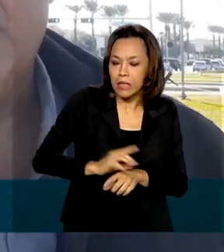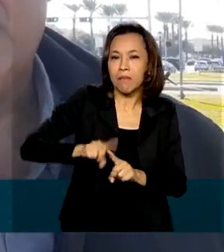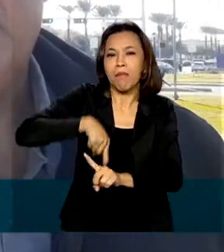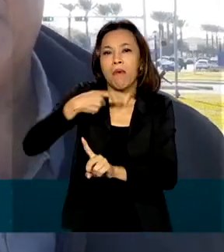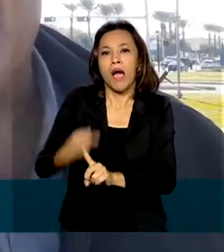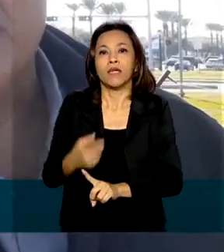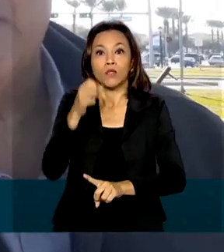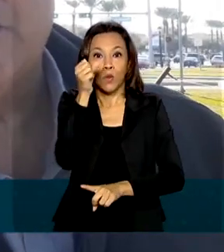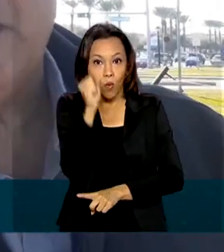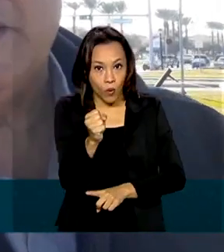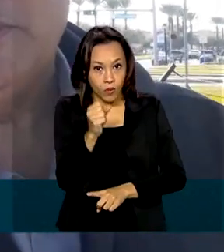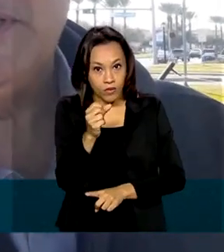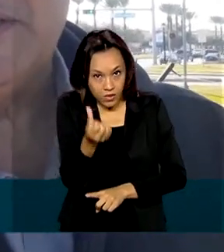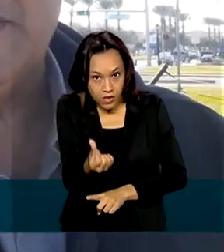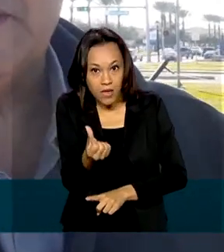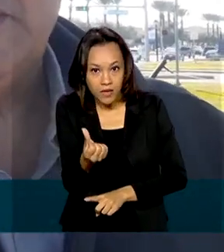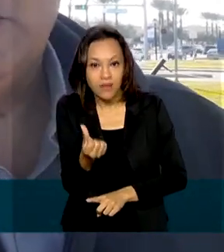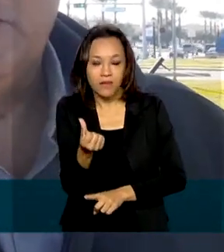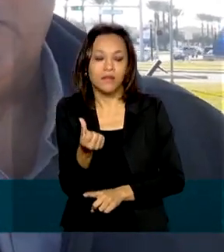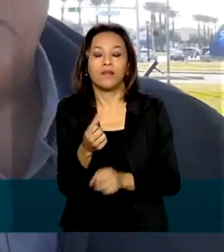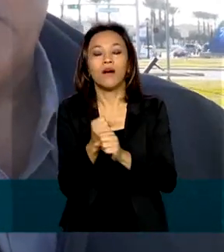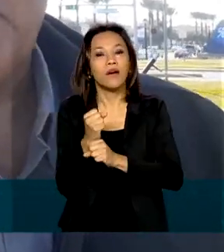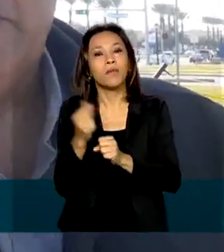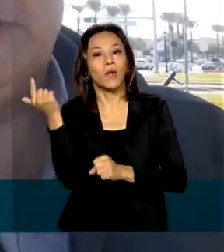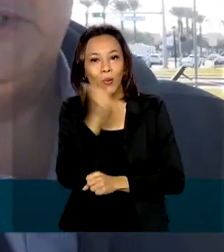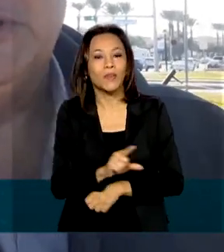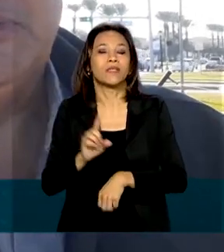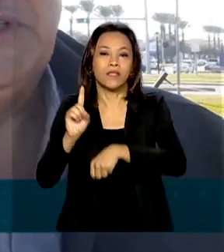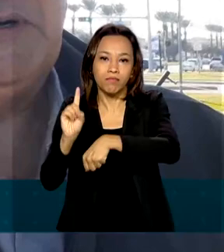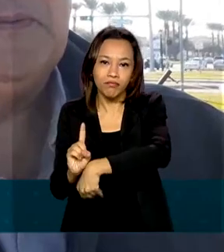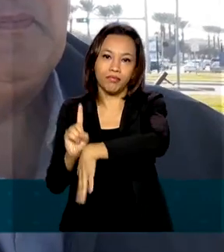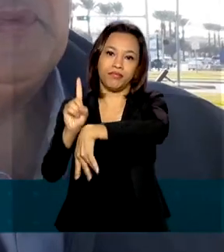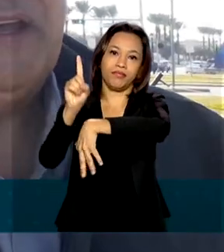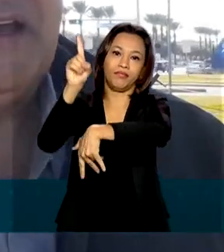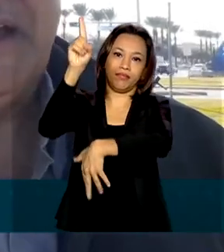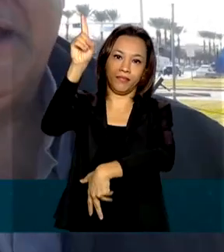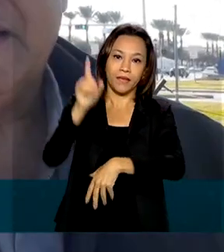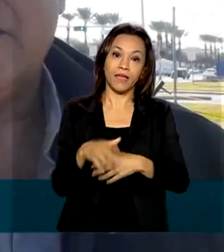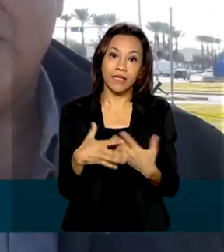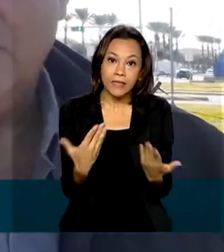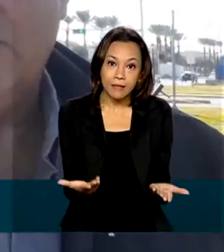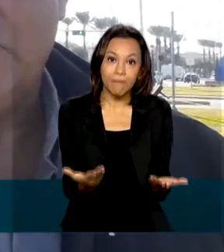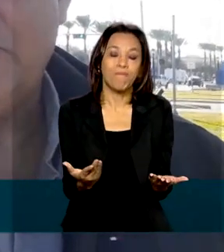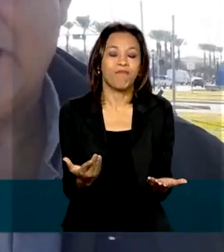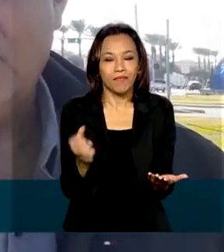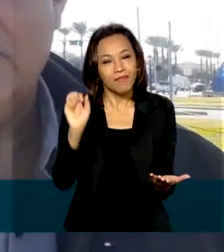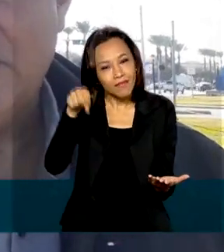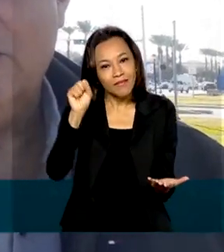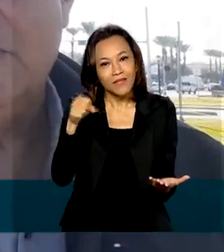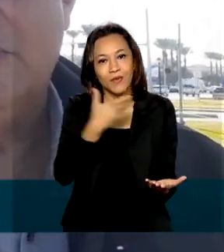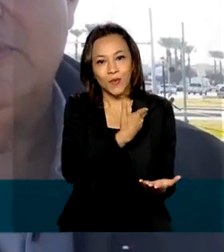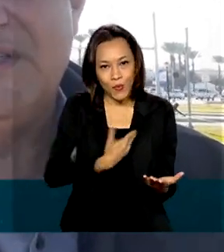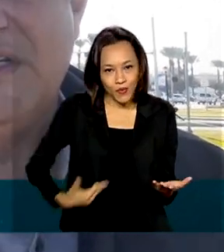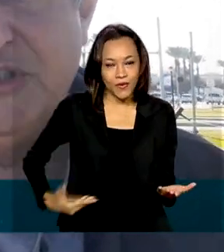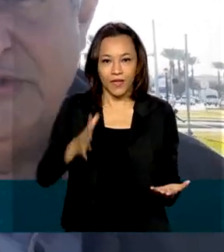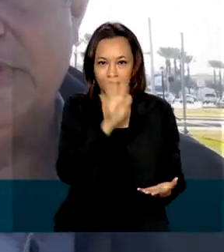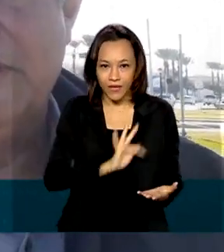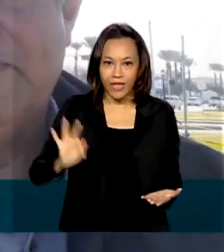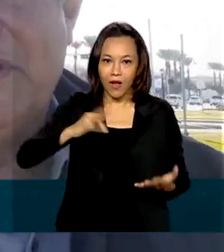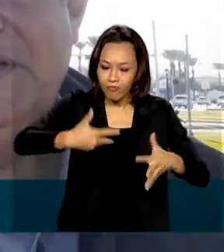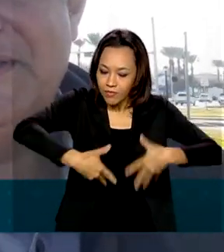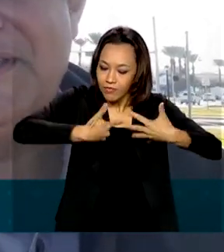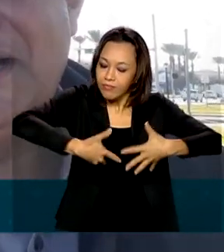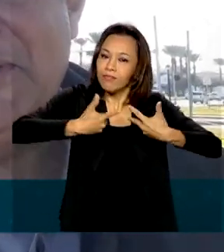até, mais 6 anos até que acontecesse o voo propriamente dito. Então, sim, o governo federal ele deu o